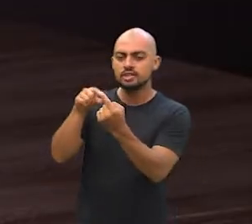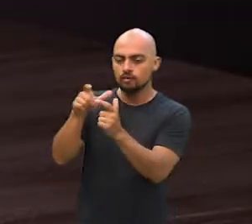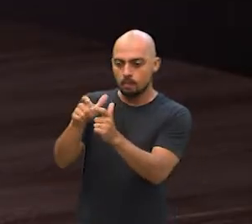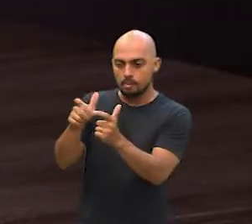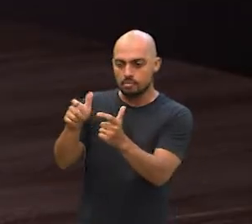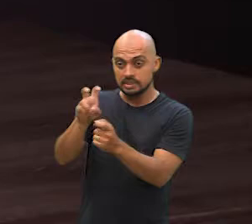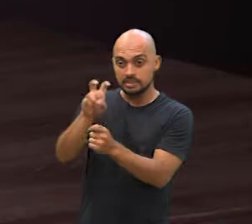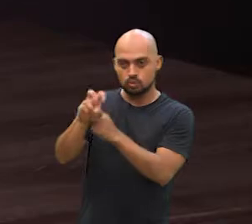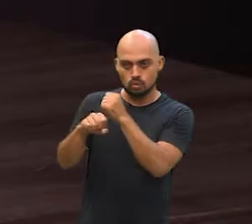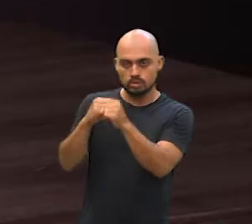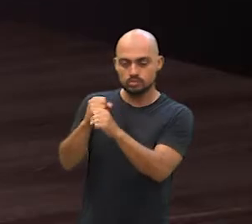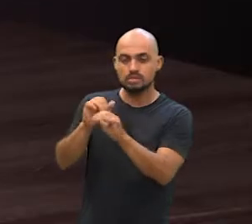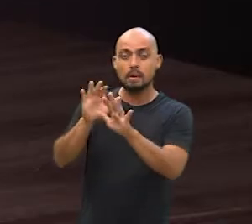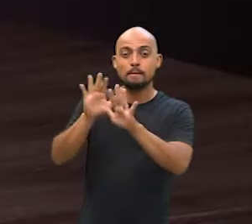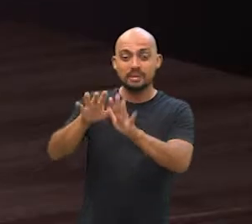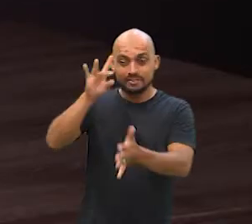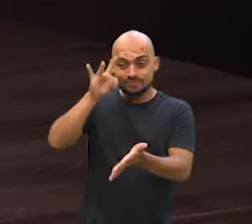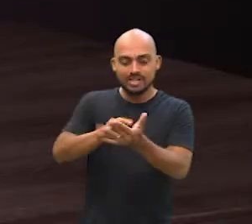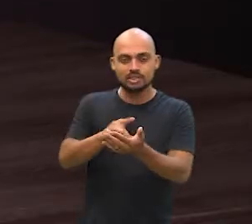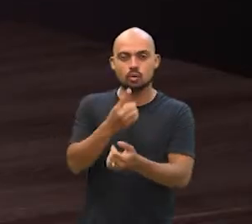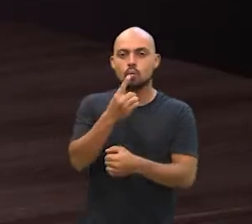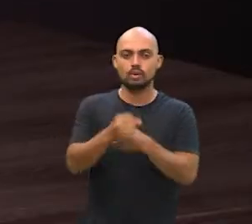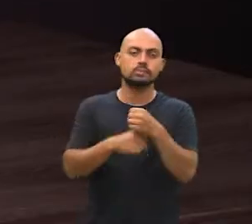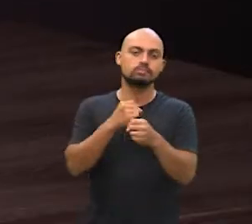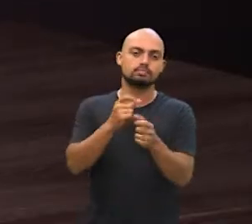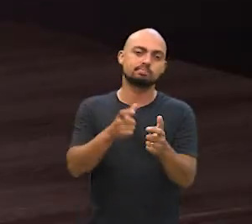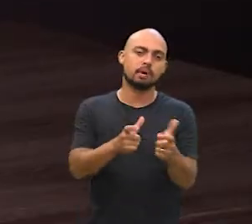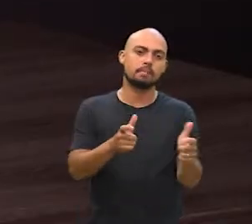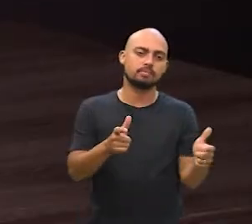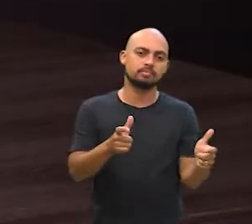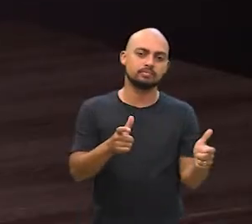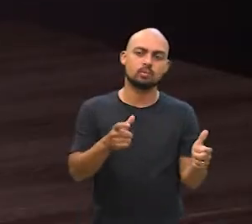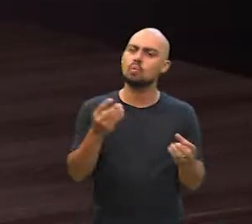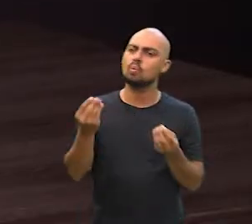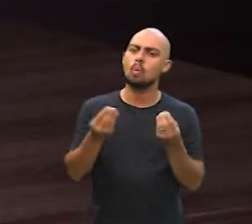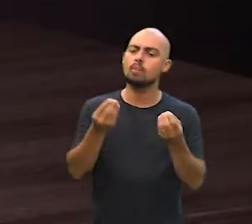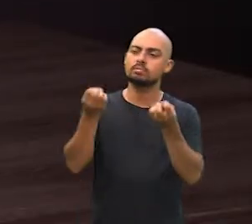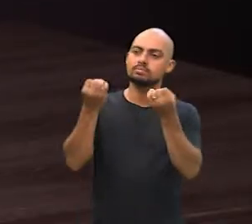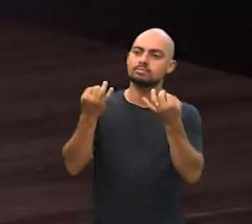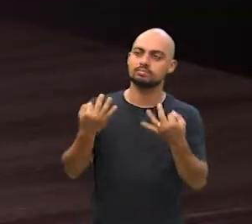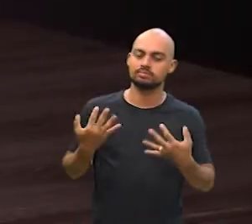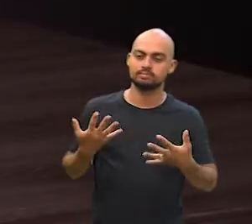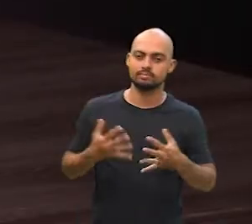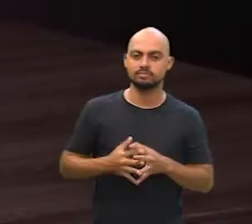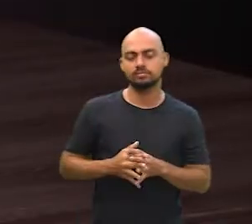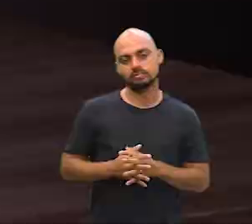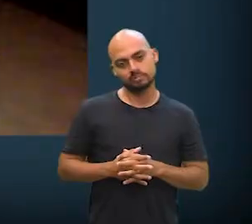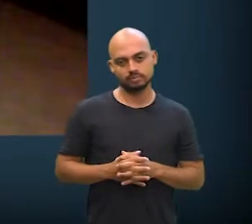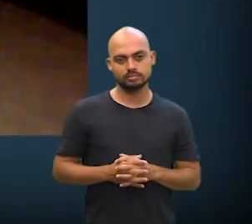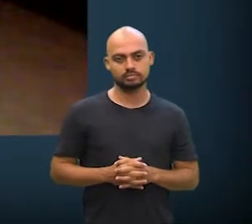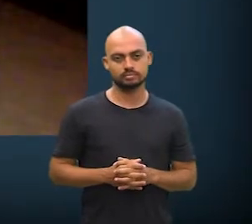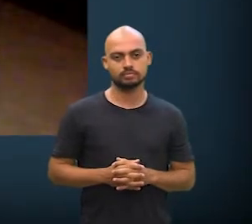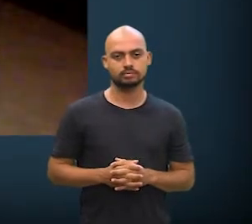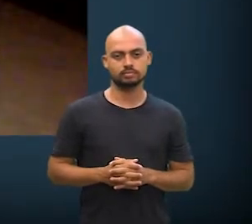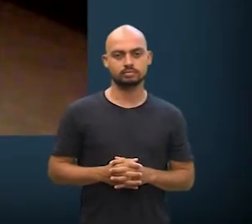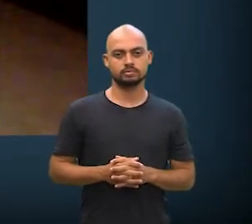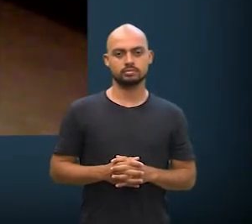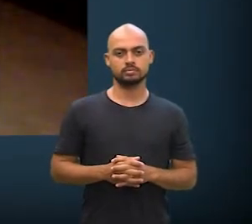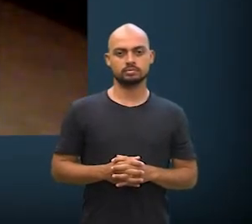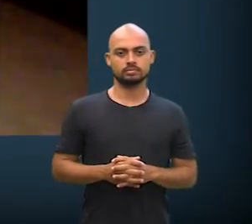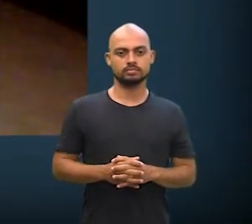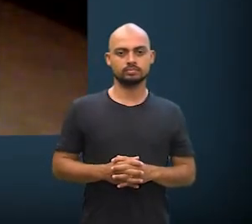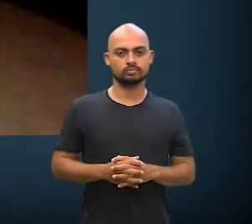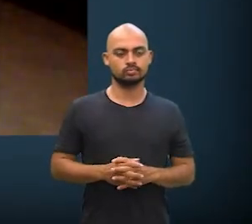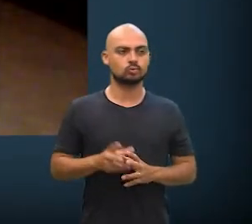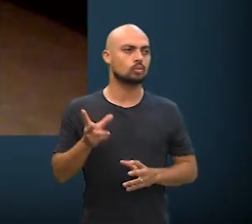em 5, o que tem aí pela frente nesse mercado e especialmente para a sua empresa?